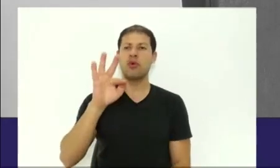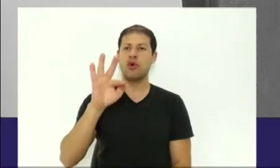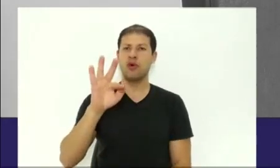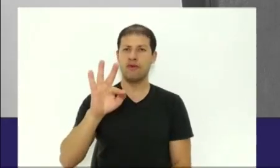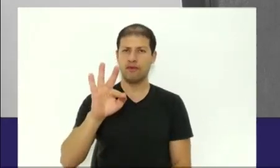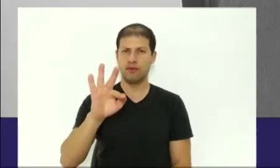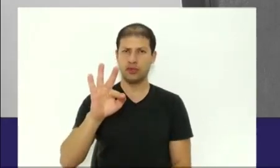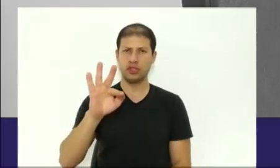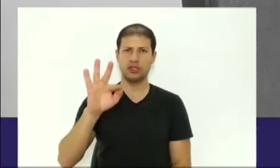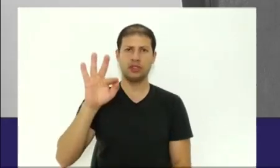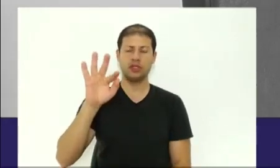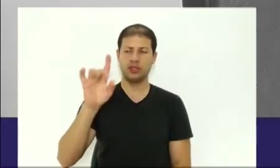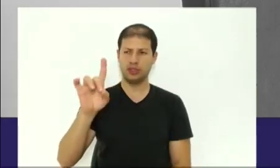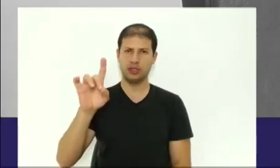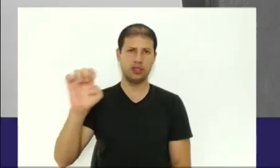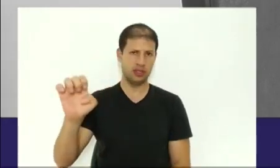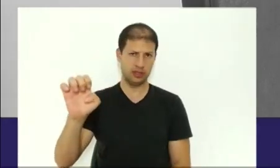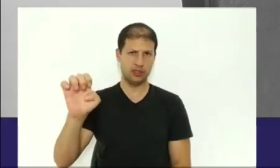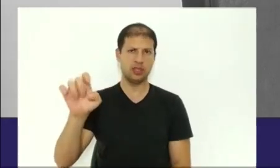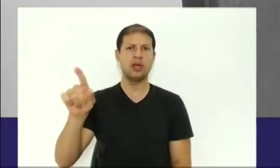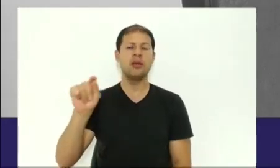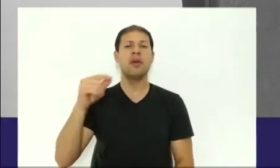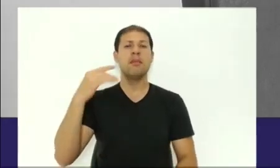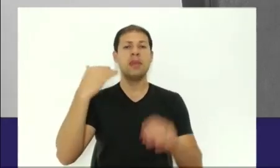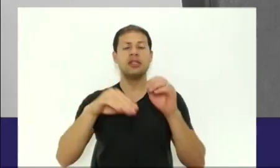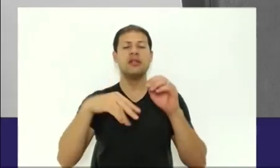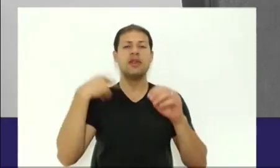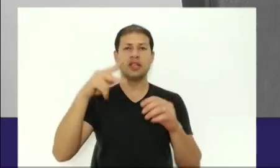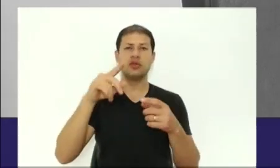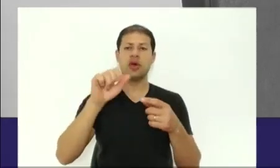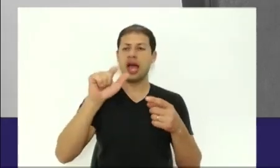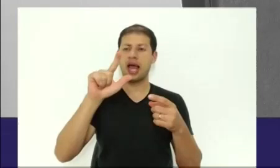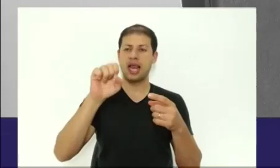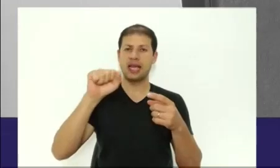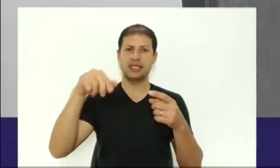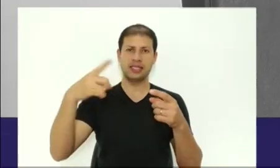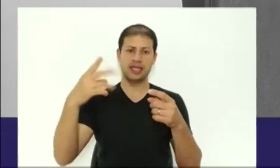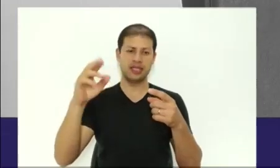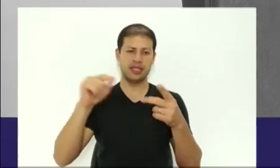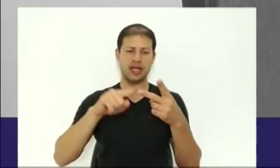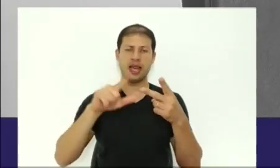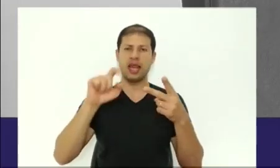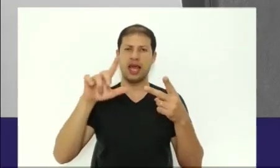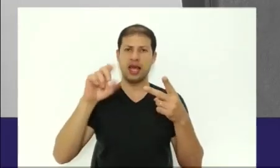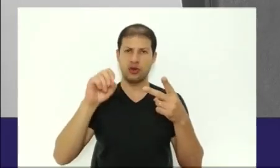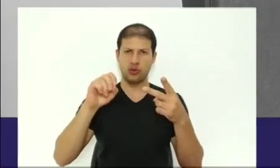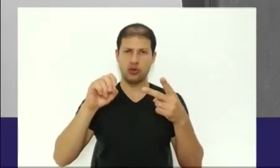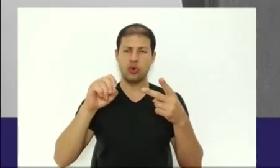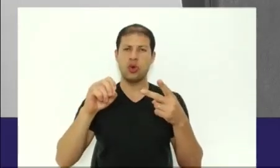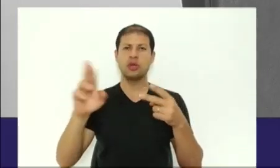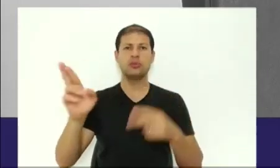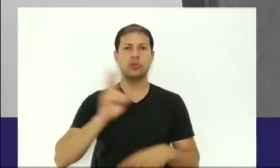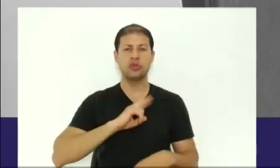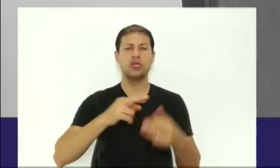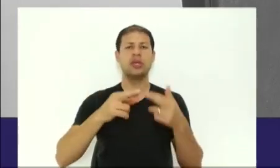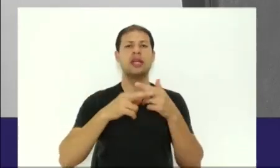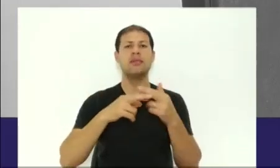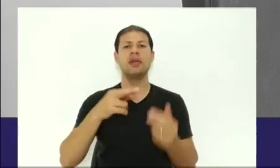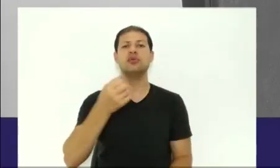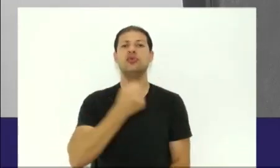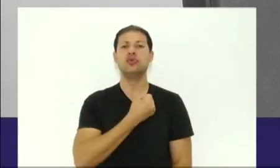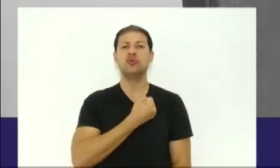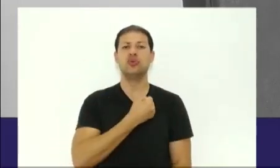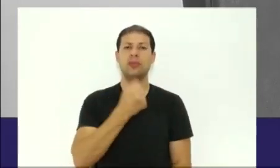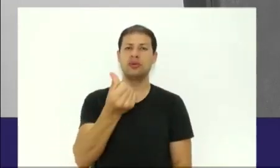Educação, FDE, para os vereadores Alessandra Luquezzi e Lelo Pagani, respondendo ao requerimento número